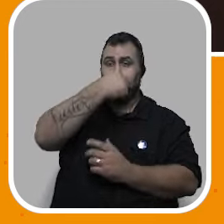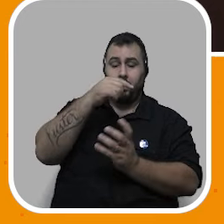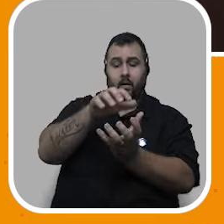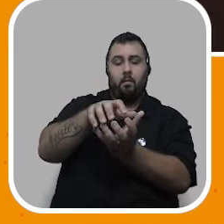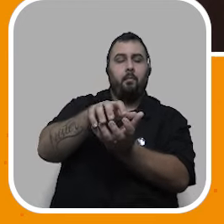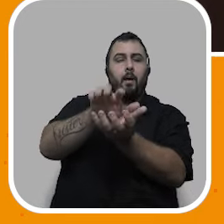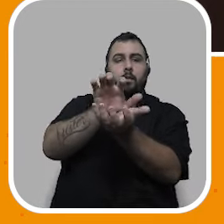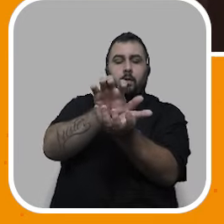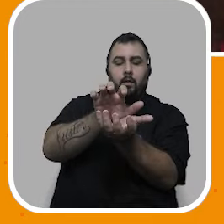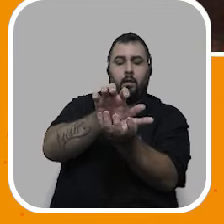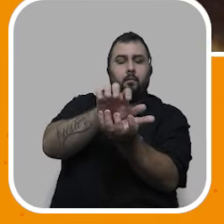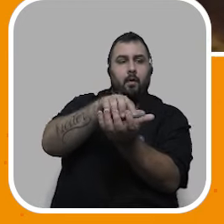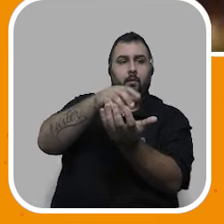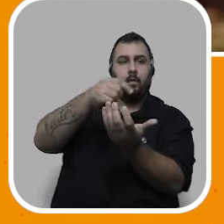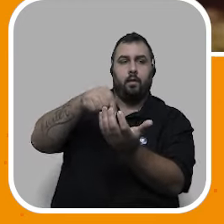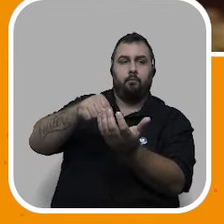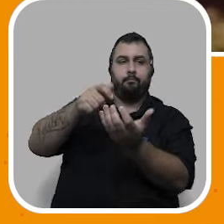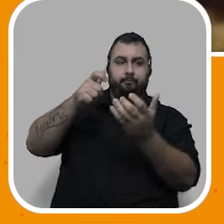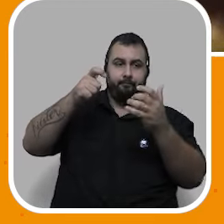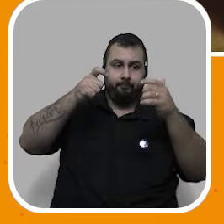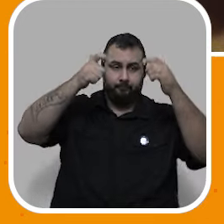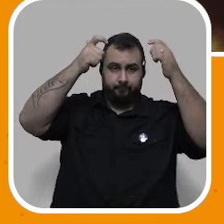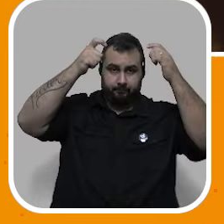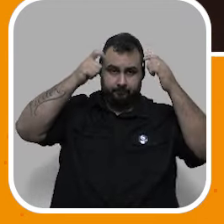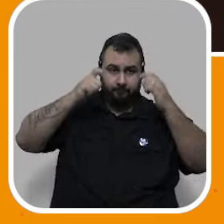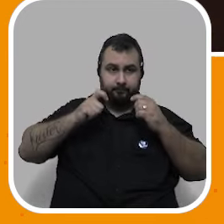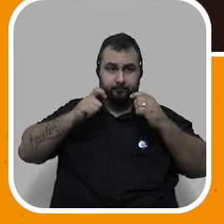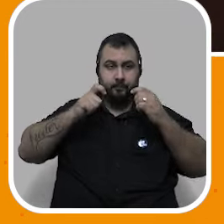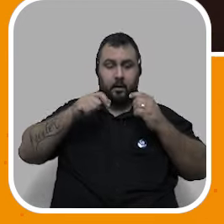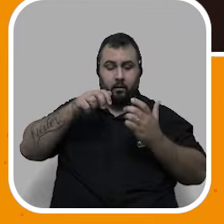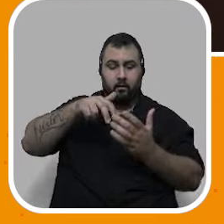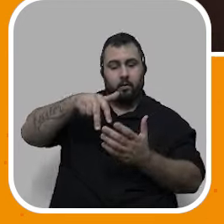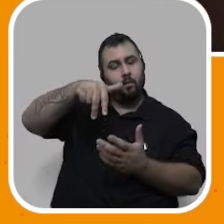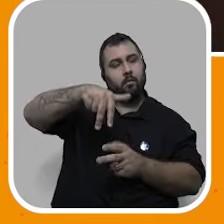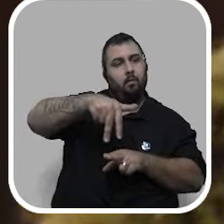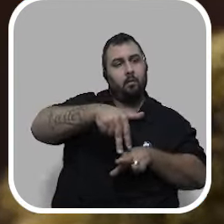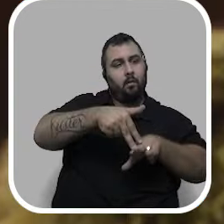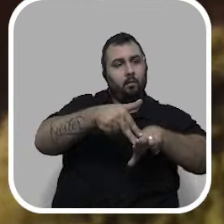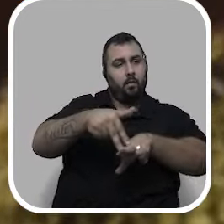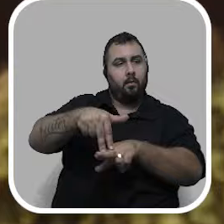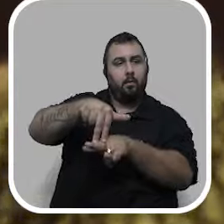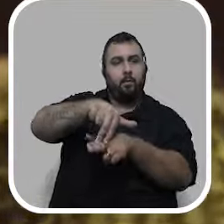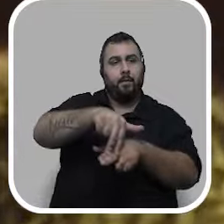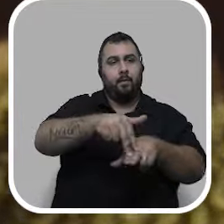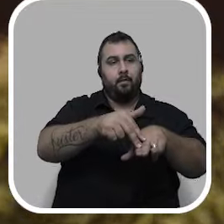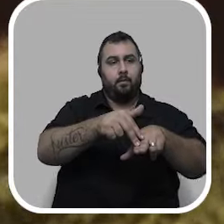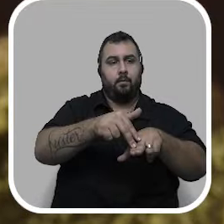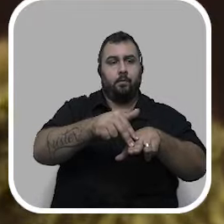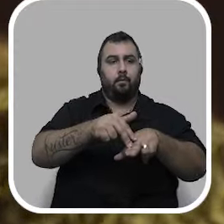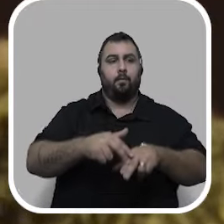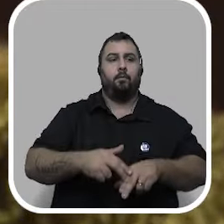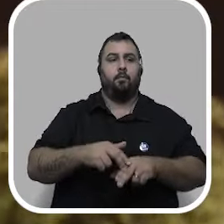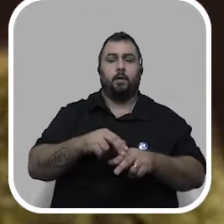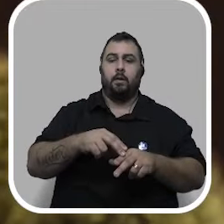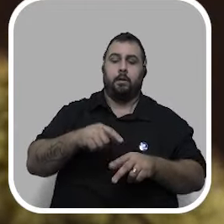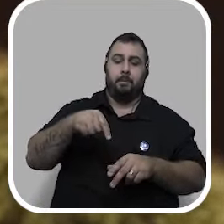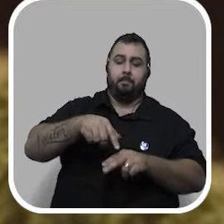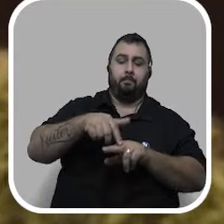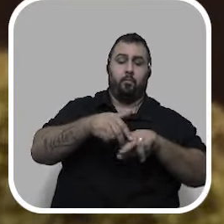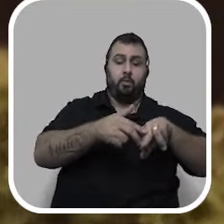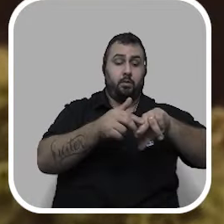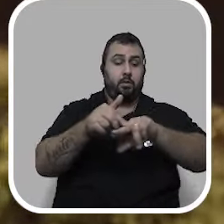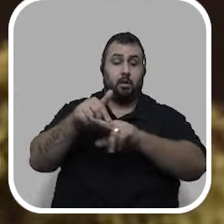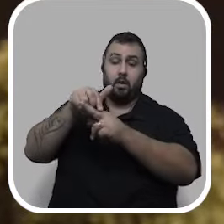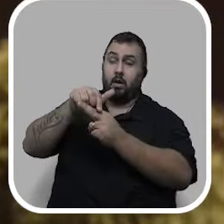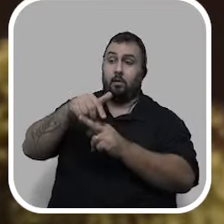tampa e aqui se encaixava o o skate elétrico para puxar a a serpente que